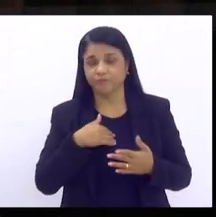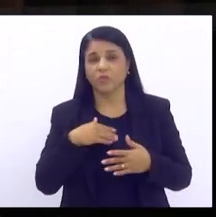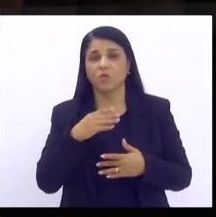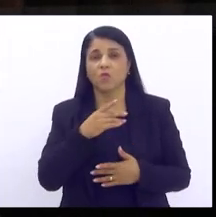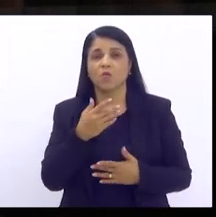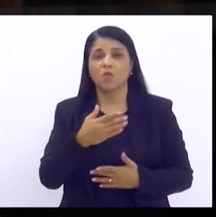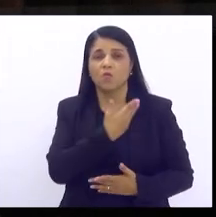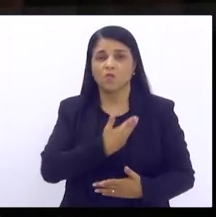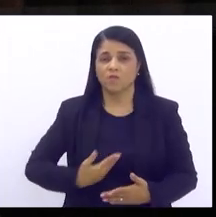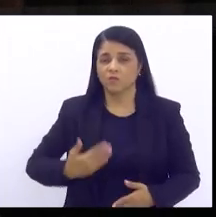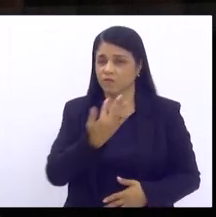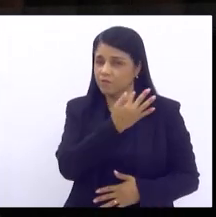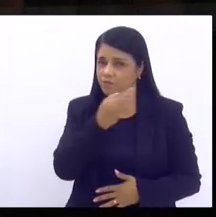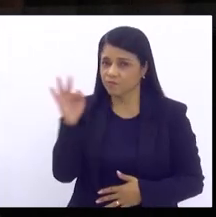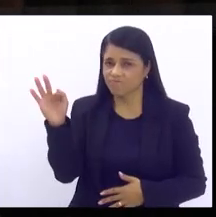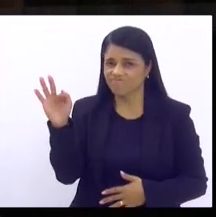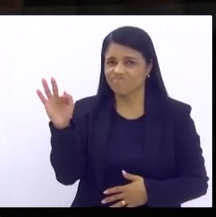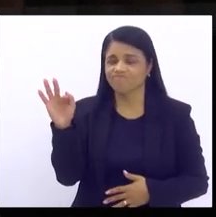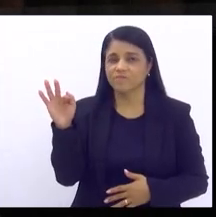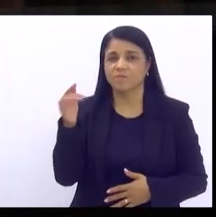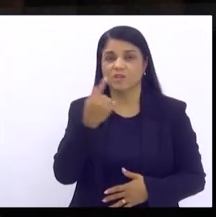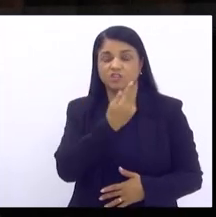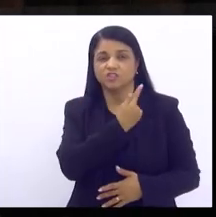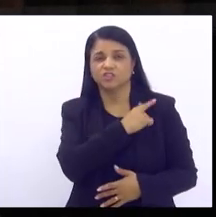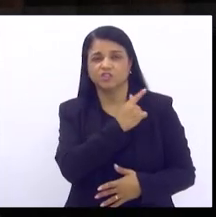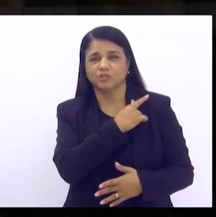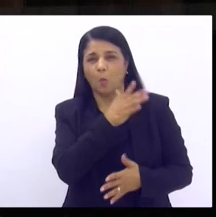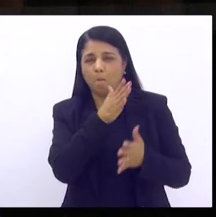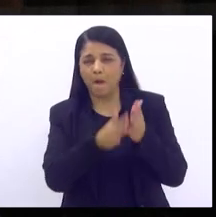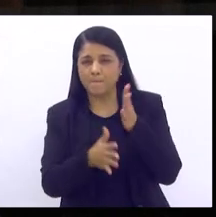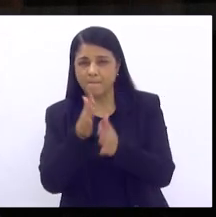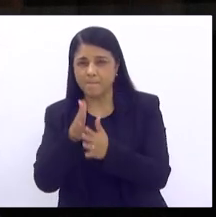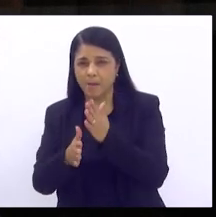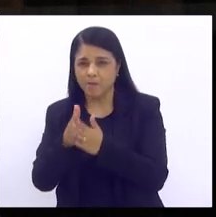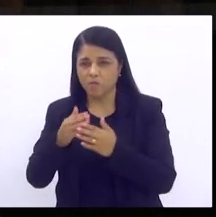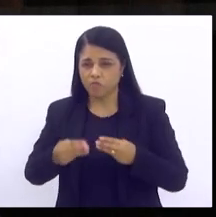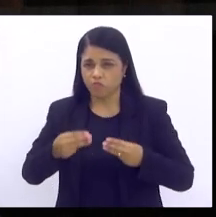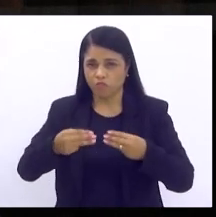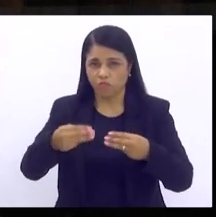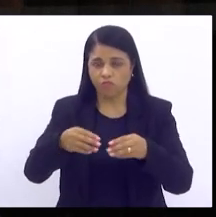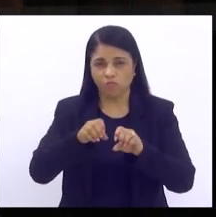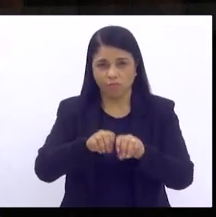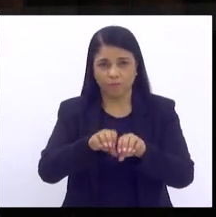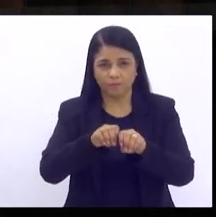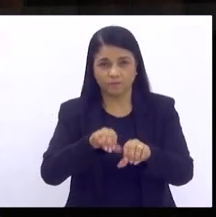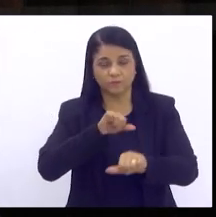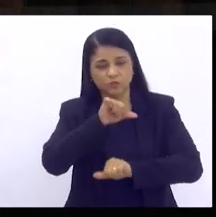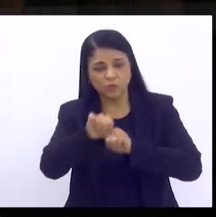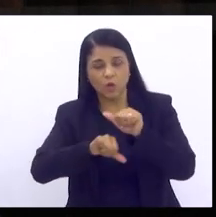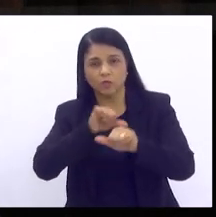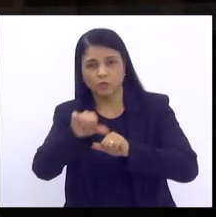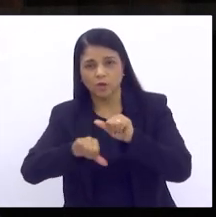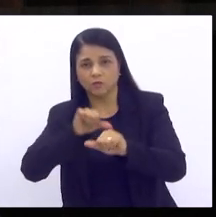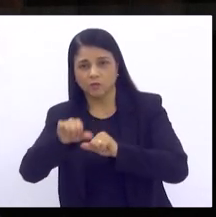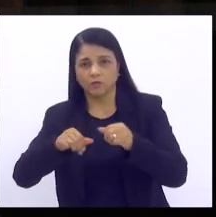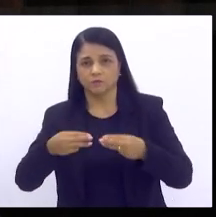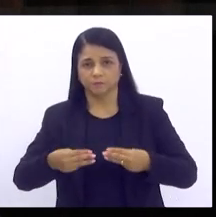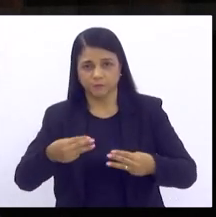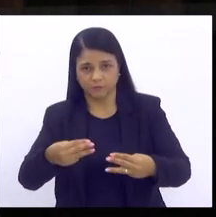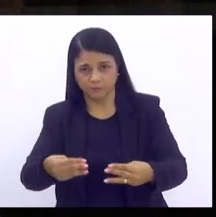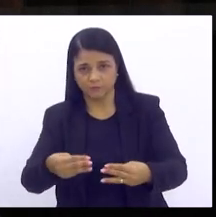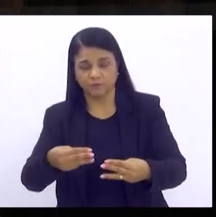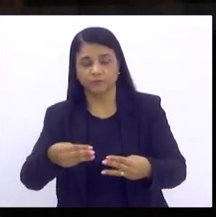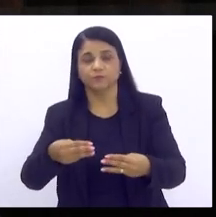vivenciou uma gestão desastrosa à frente do Ministério da Educação, que viveu uma troca incessante de ministros, que,